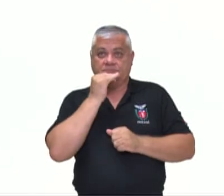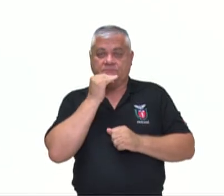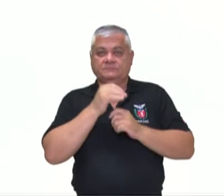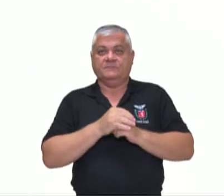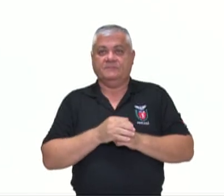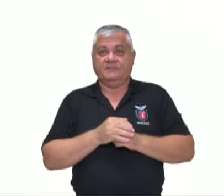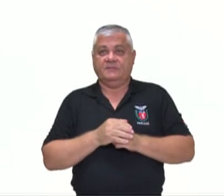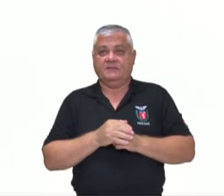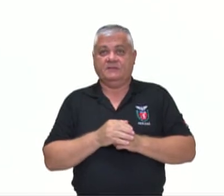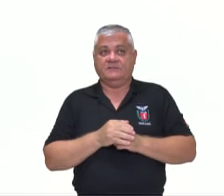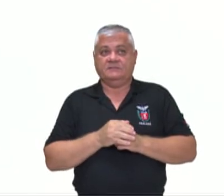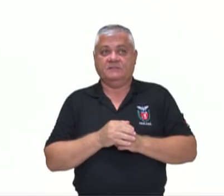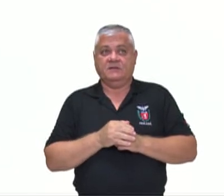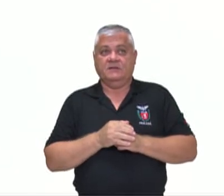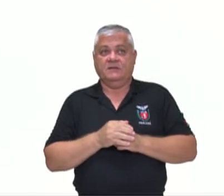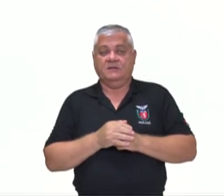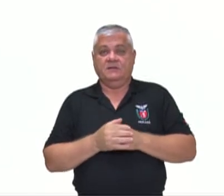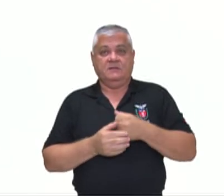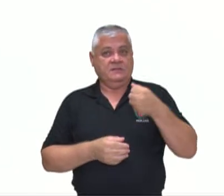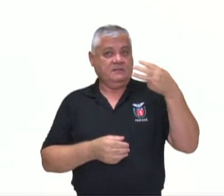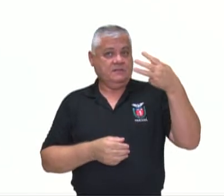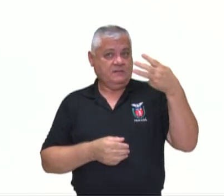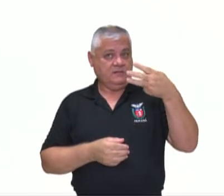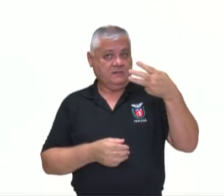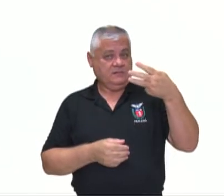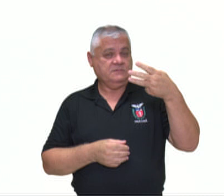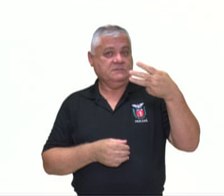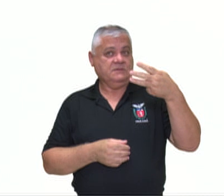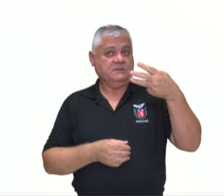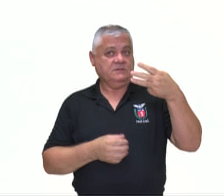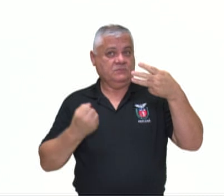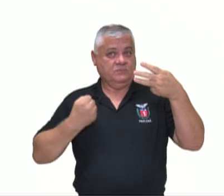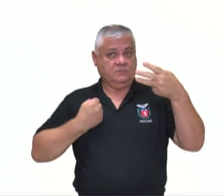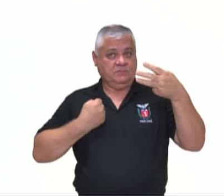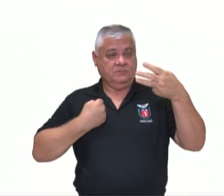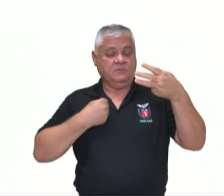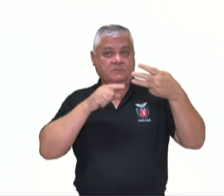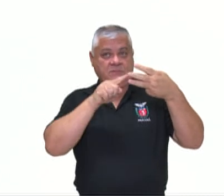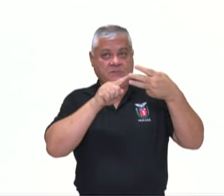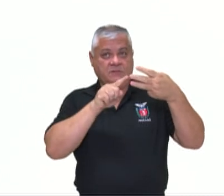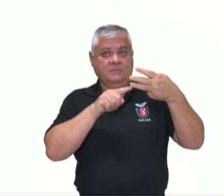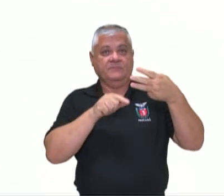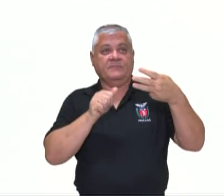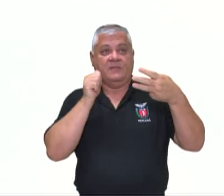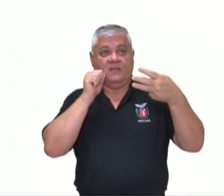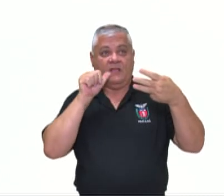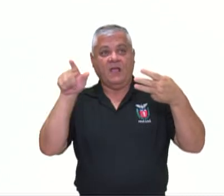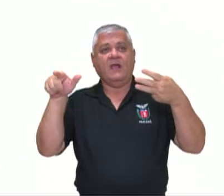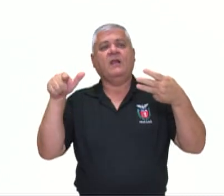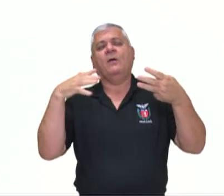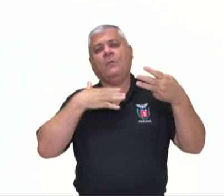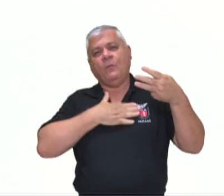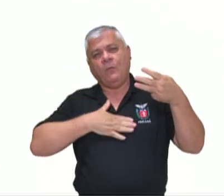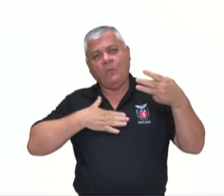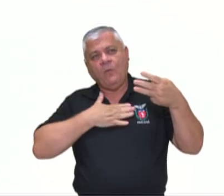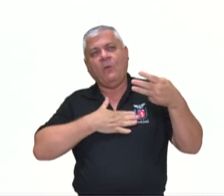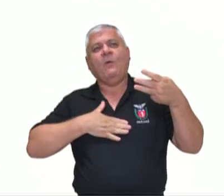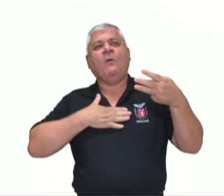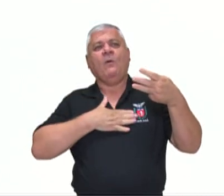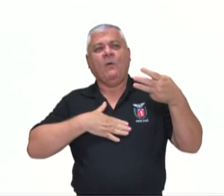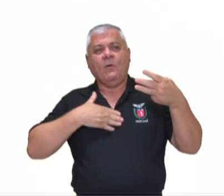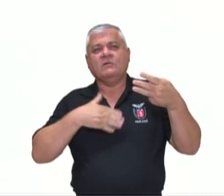she likes books, but she doesn't like magazines. She likes chess, but she doesn't like